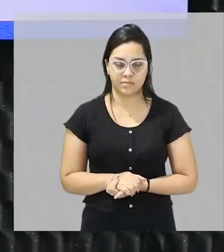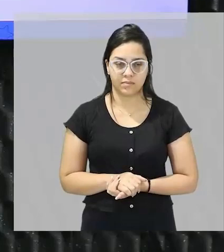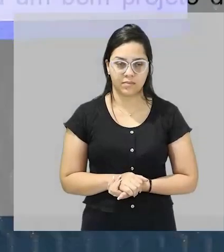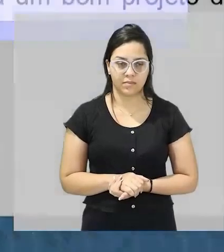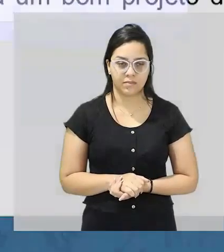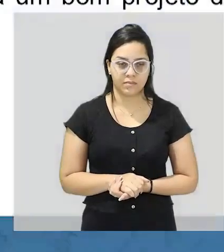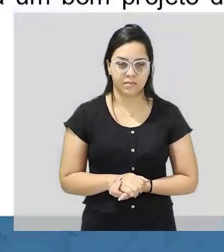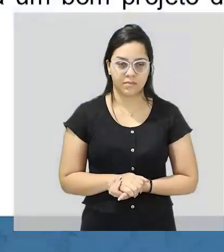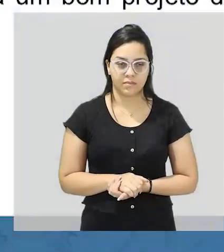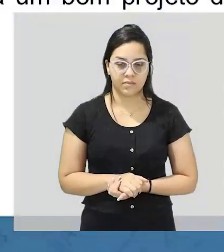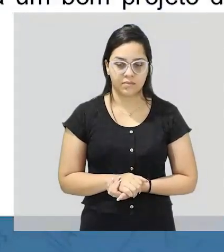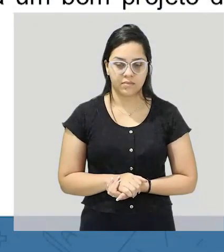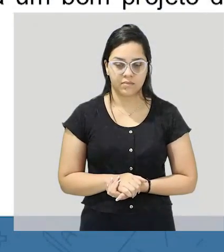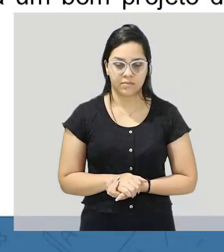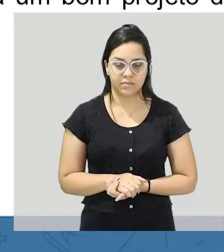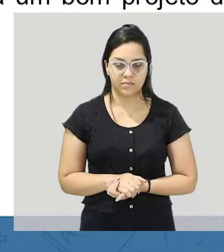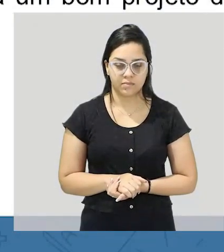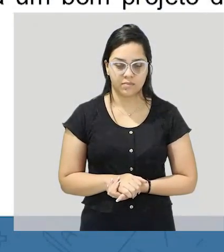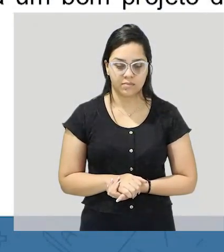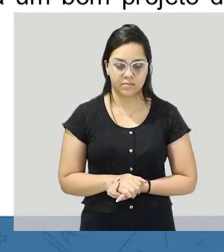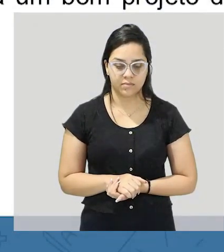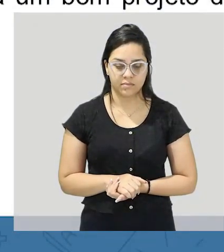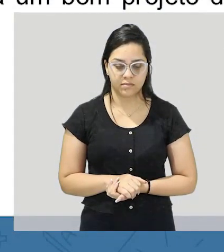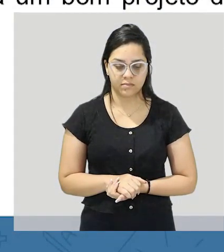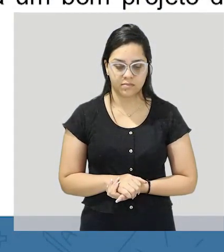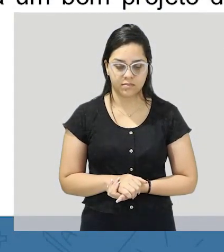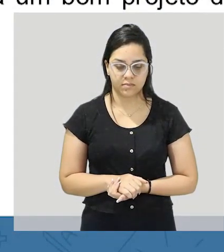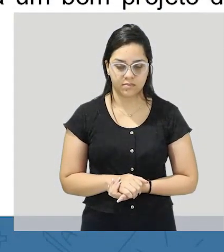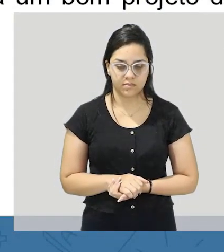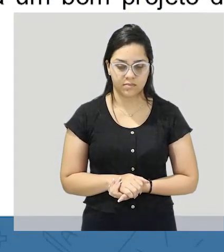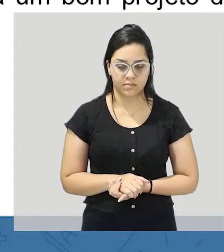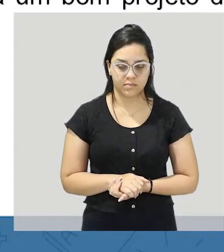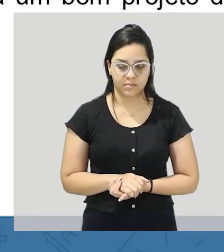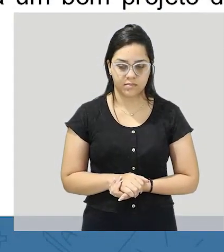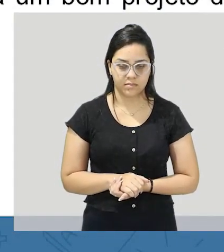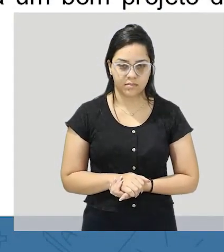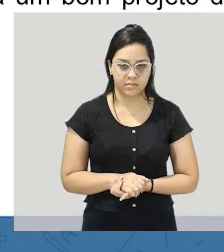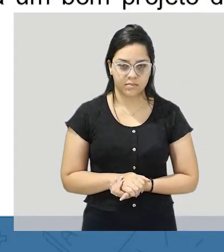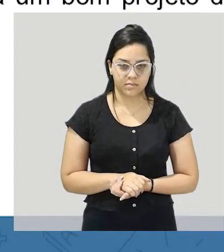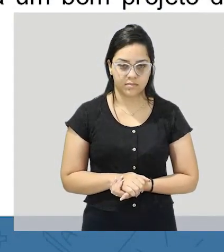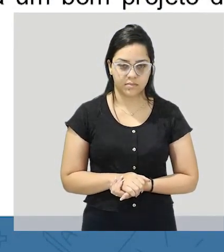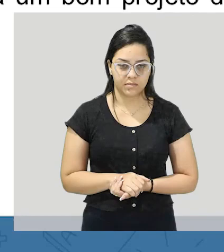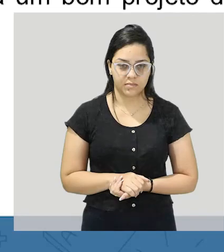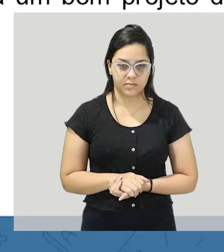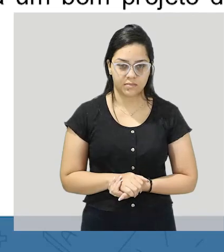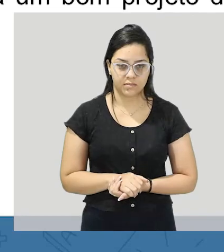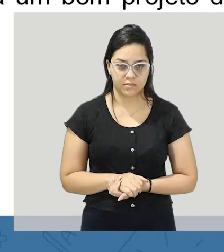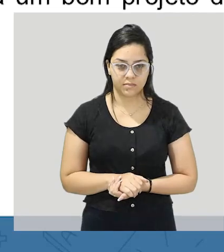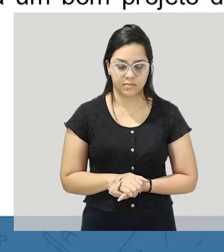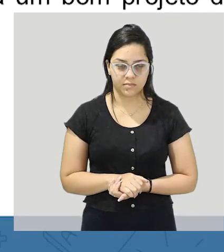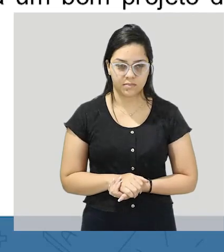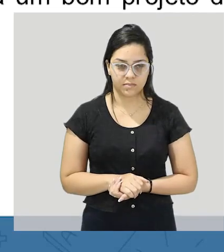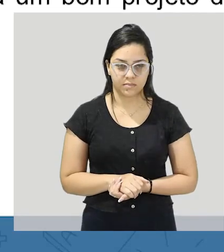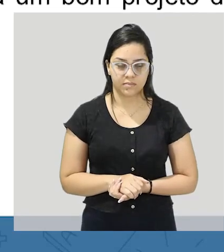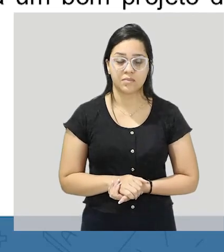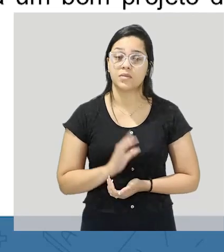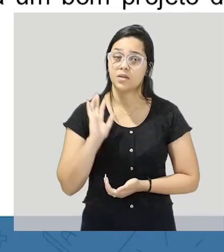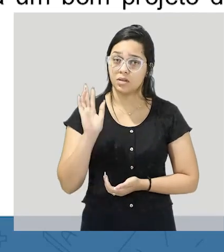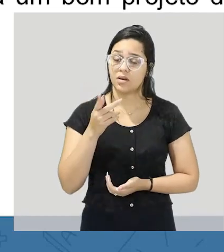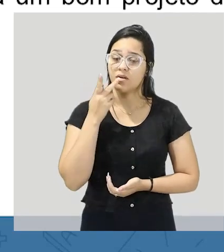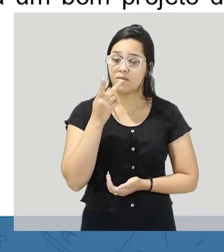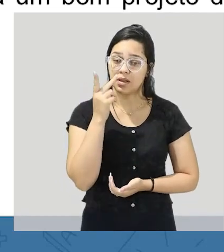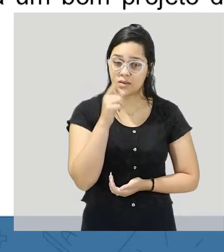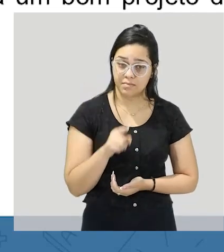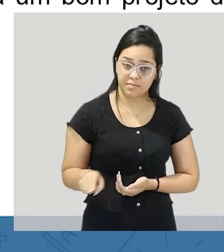do documento promover a cidadania e o principal entrave que impede que tantas pessoas não se registrem. Como eu falei para